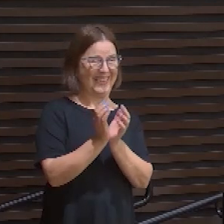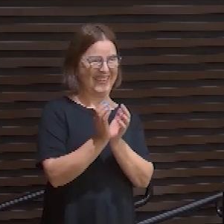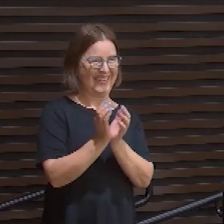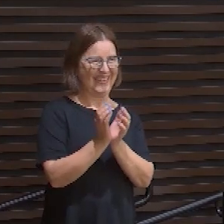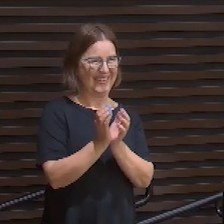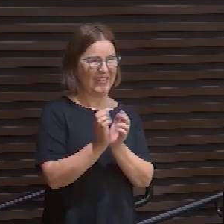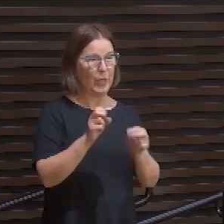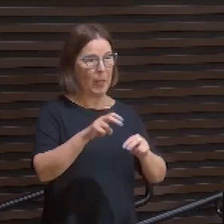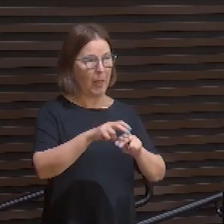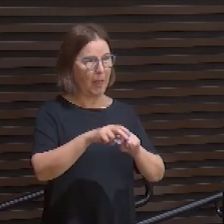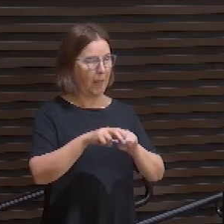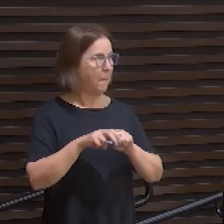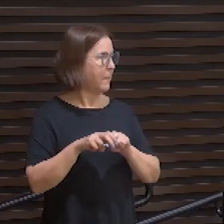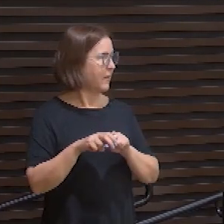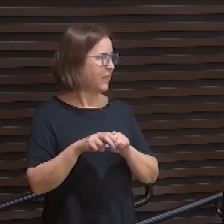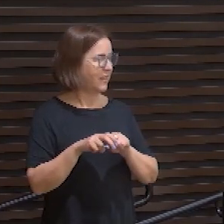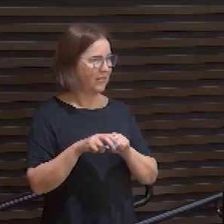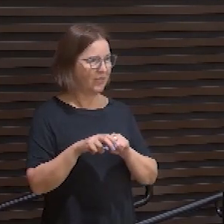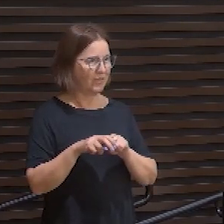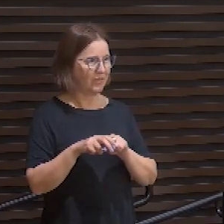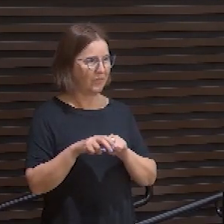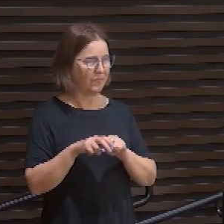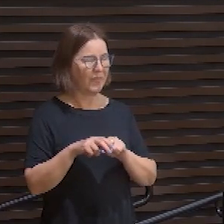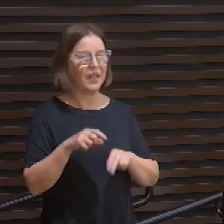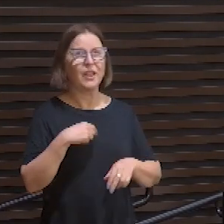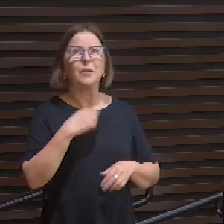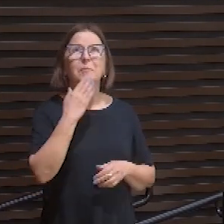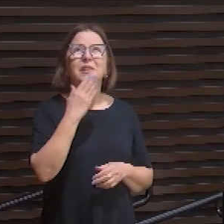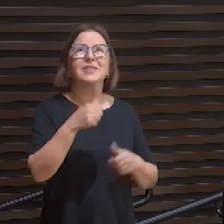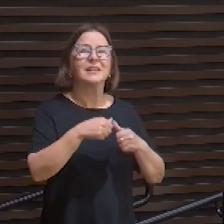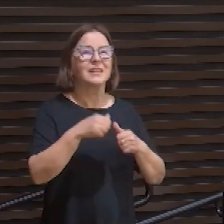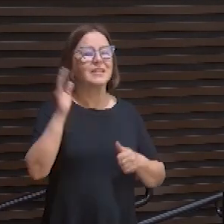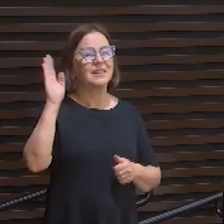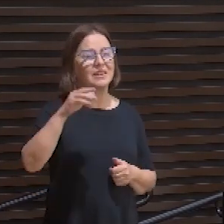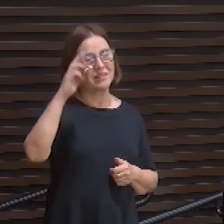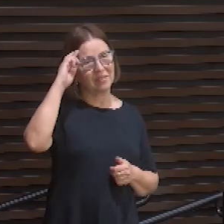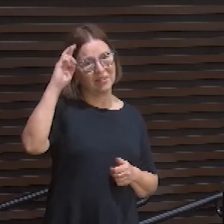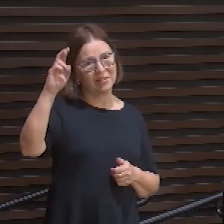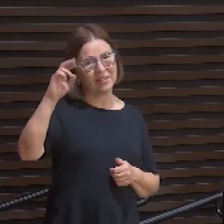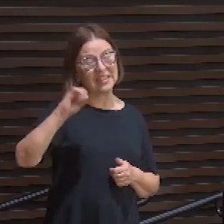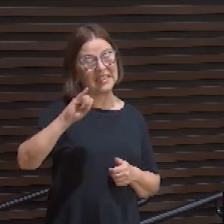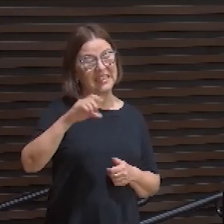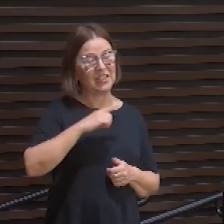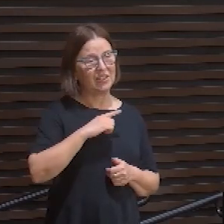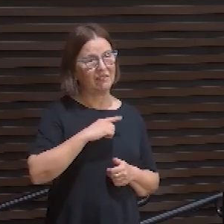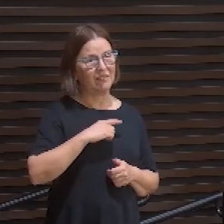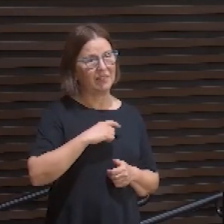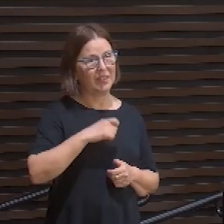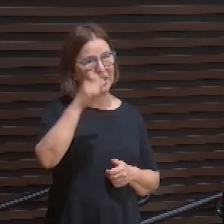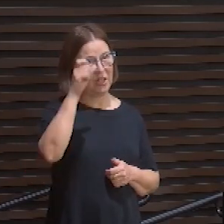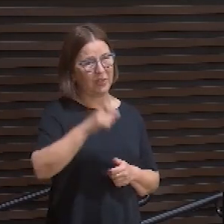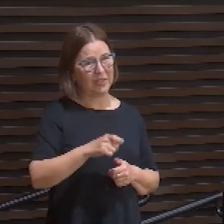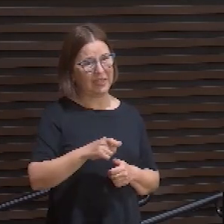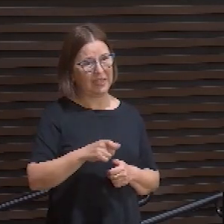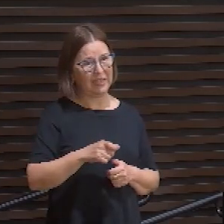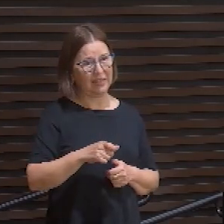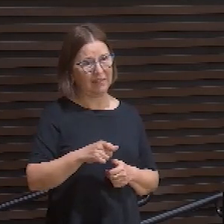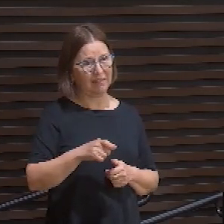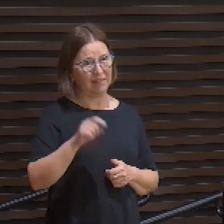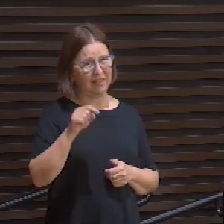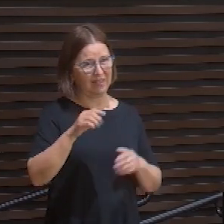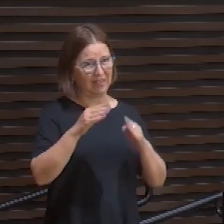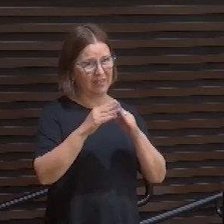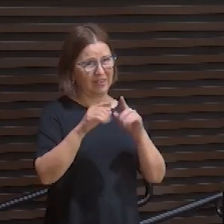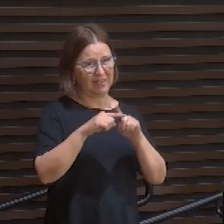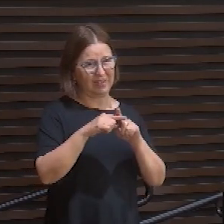Por isso eu pedi essa tarde: Senhor, se houver alguém naquele auditório